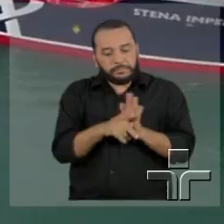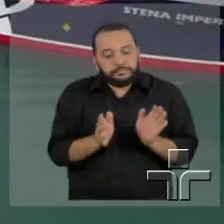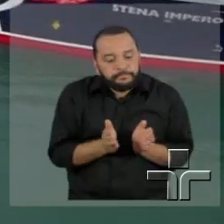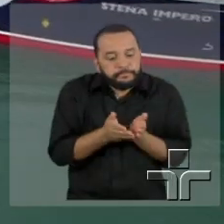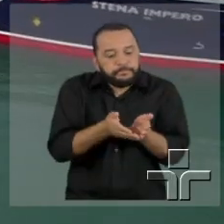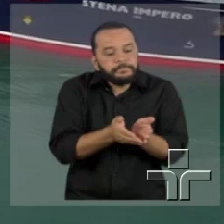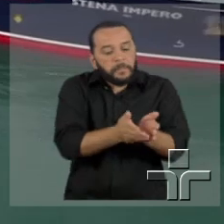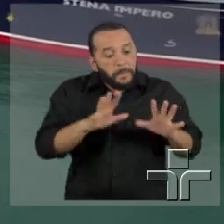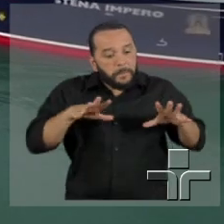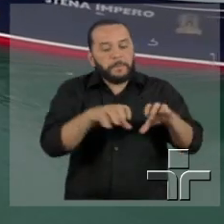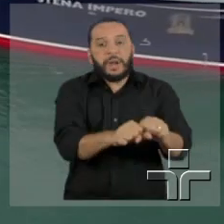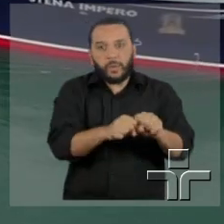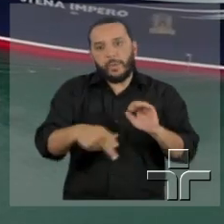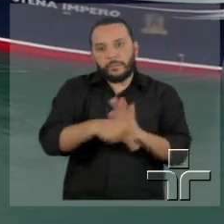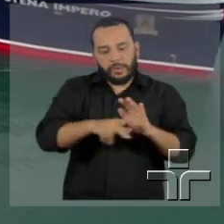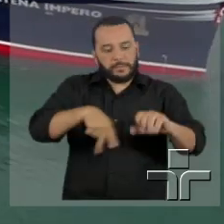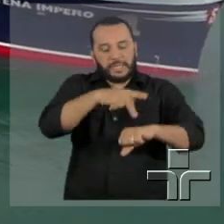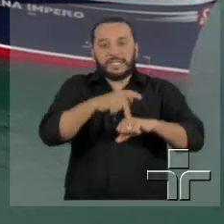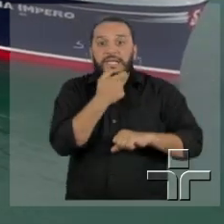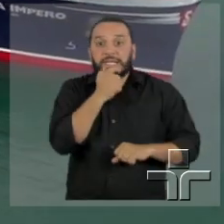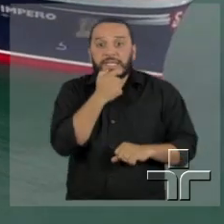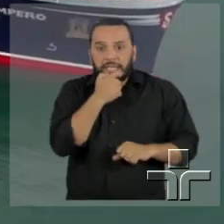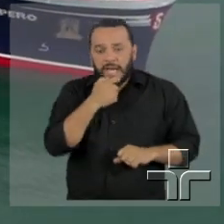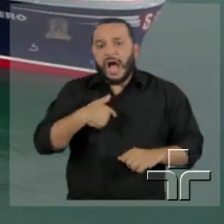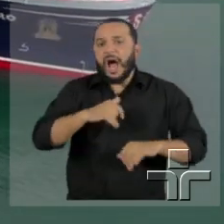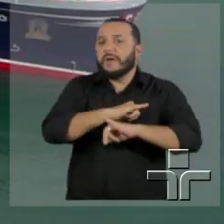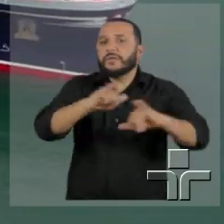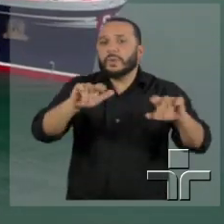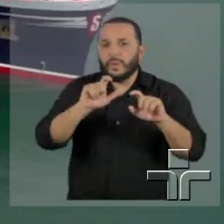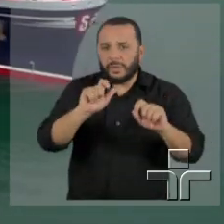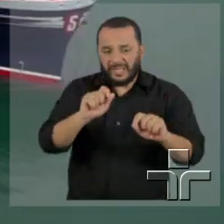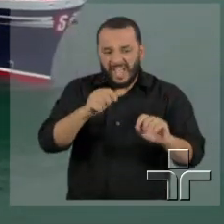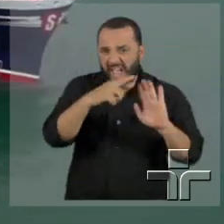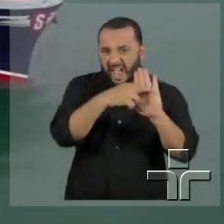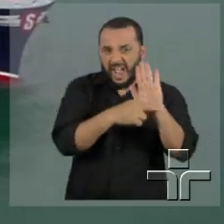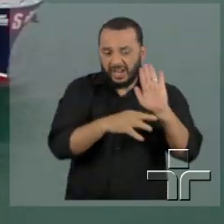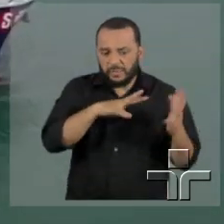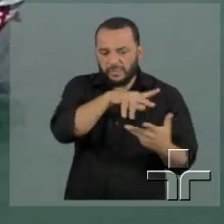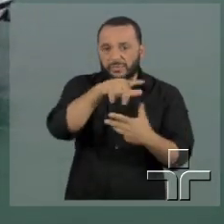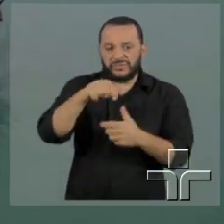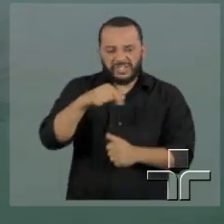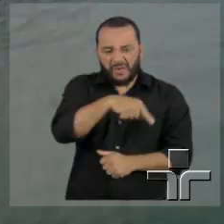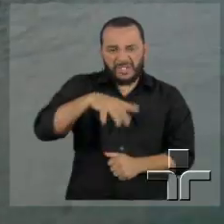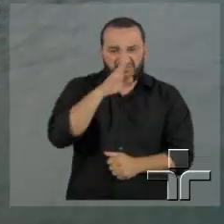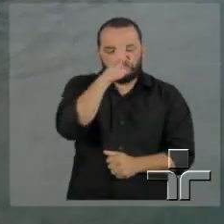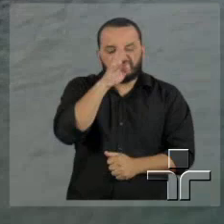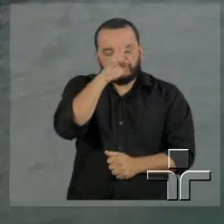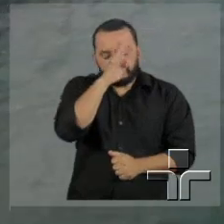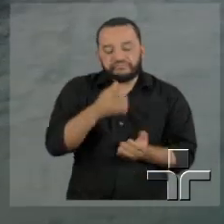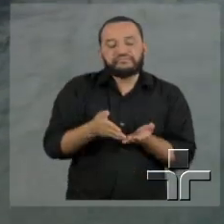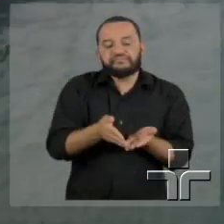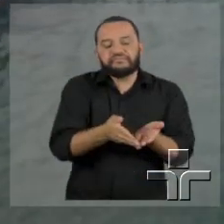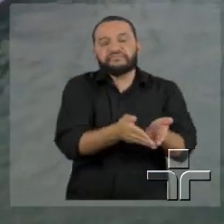Hormuz. A emissora estatal iraniana afirmou que o navio violou regras internacionais de navegação. A embarcação saiu dos